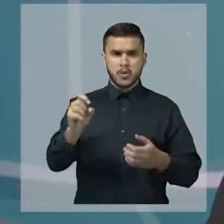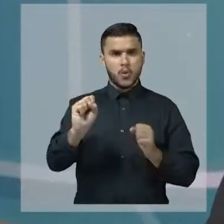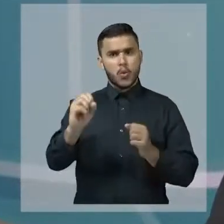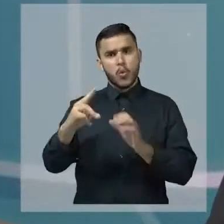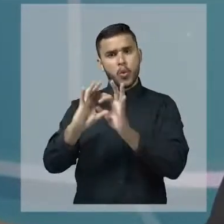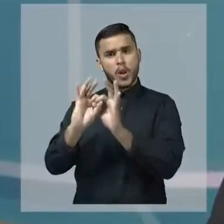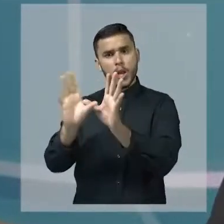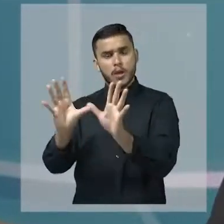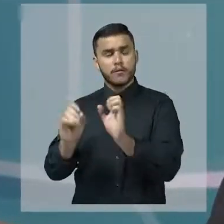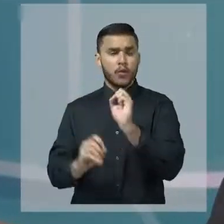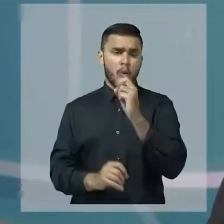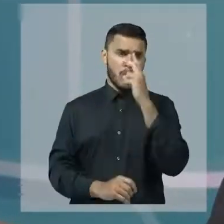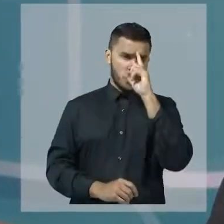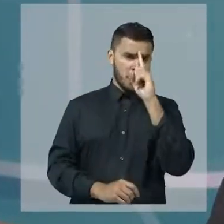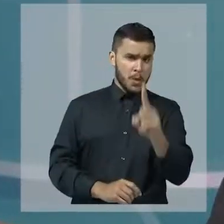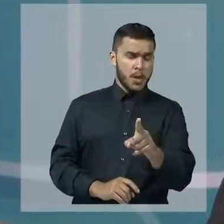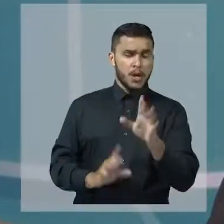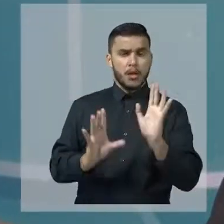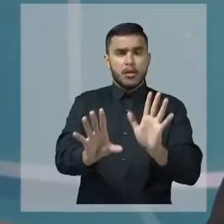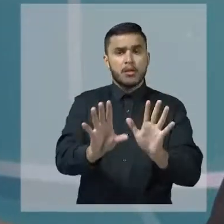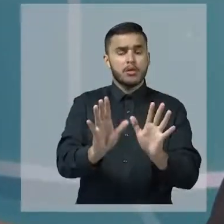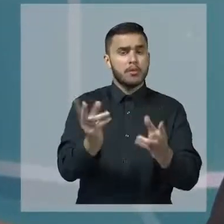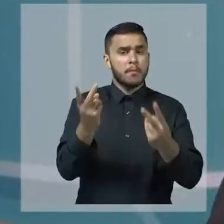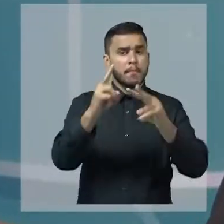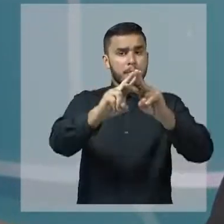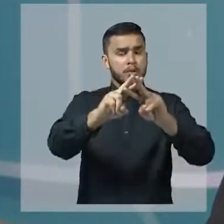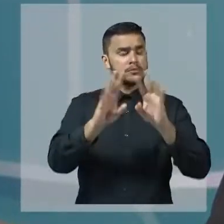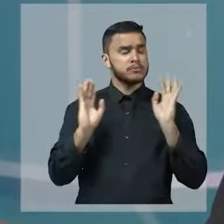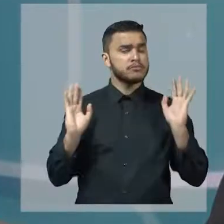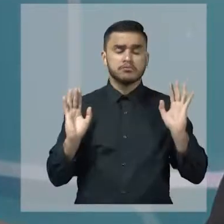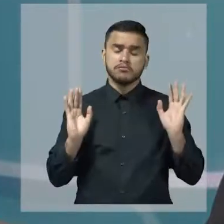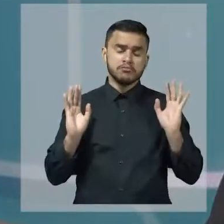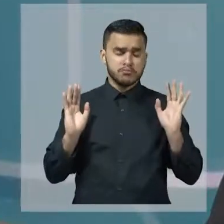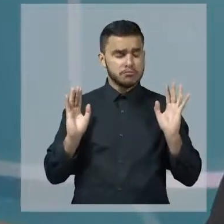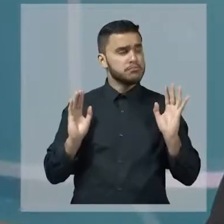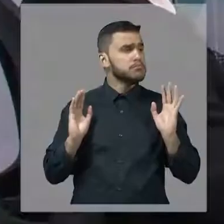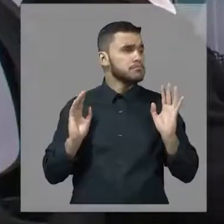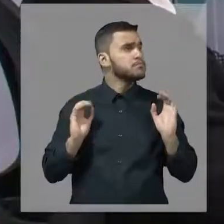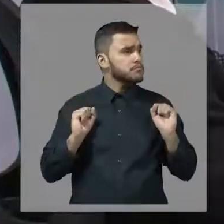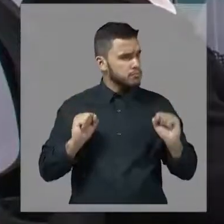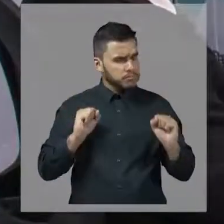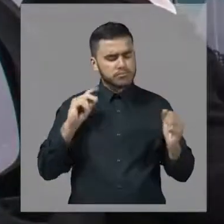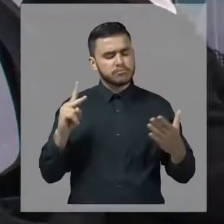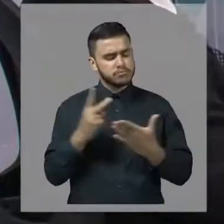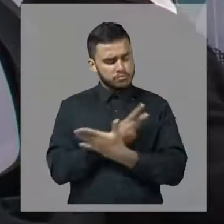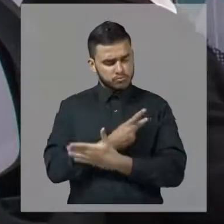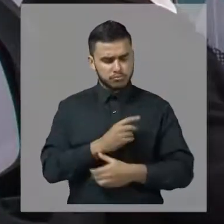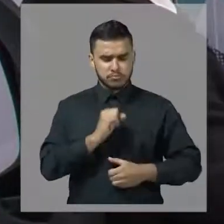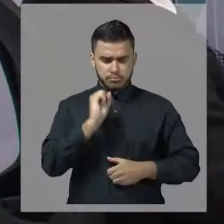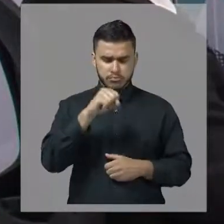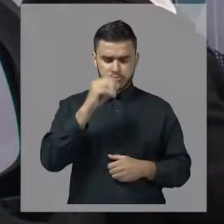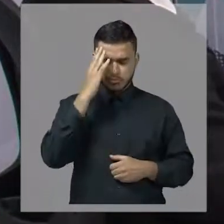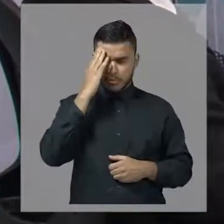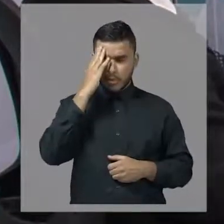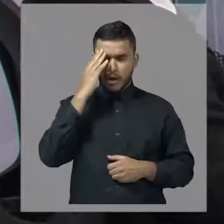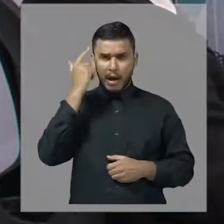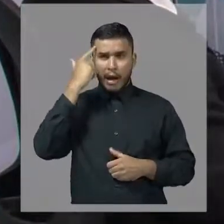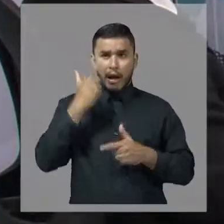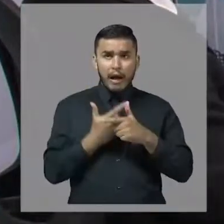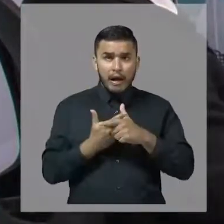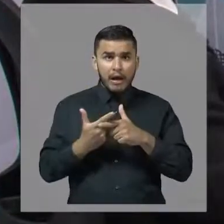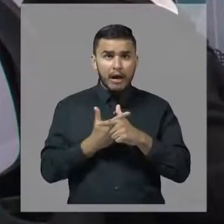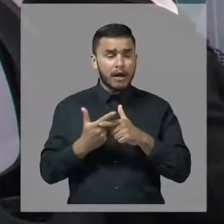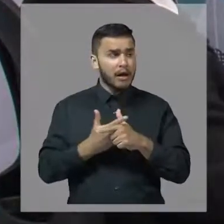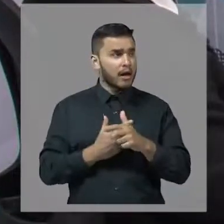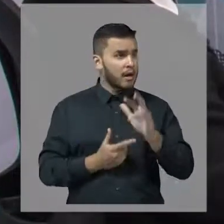e outra tão gravosa quanto, tá certo? Então, esse problema, para mim, não existe.